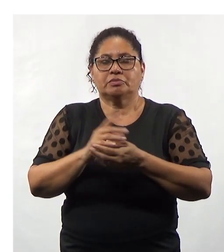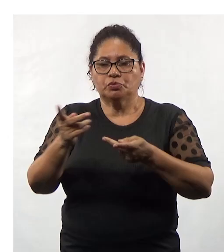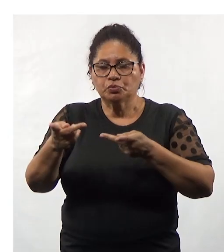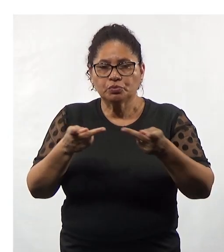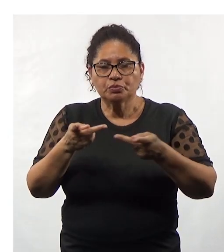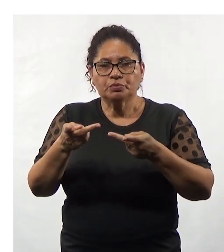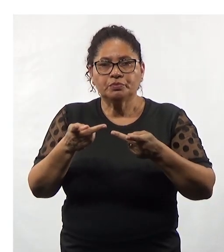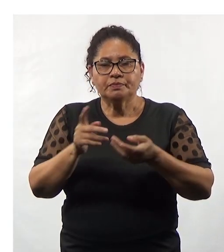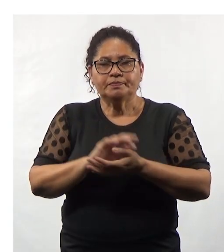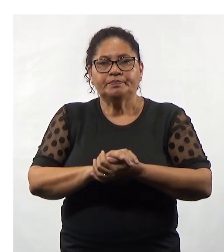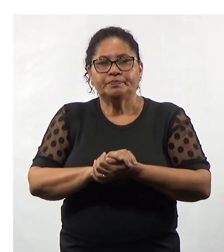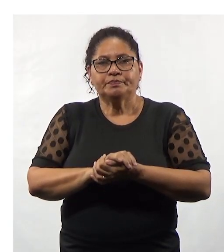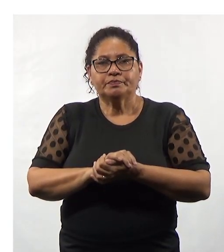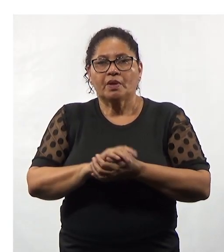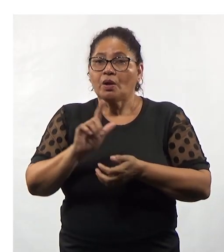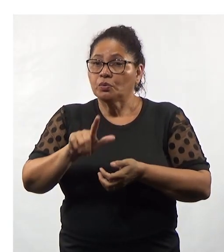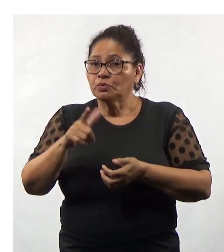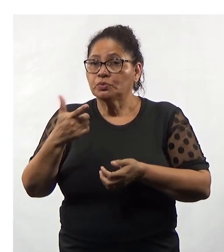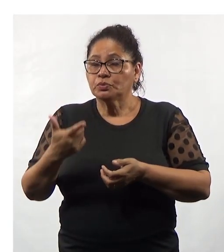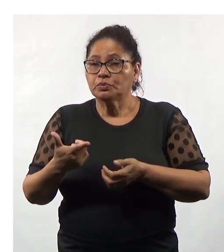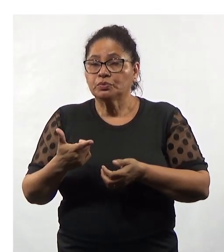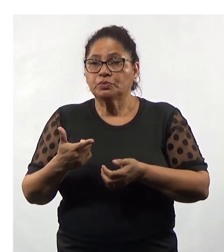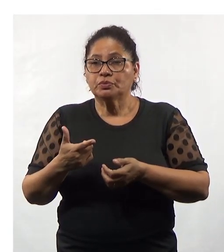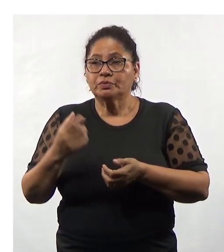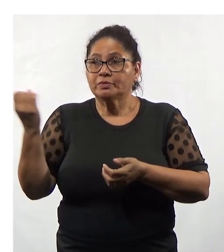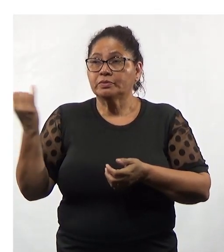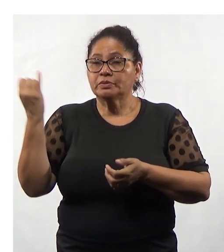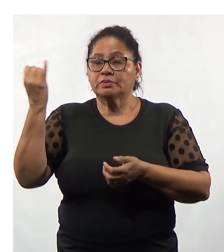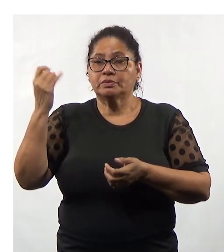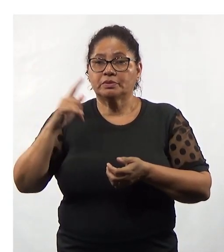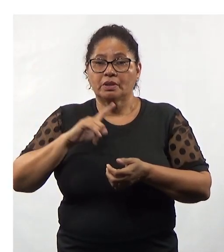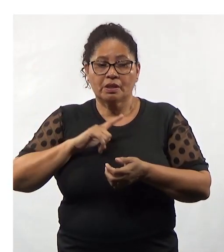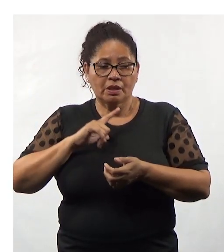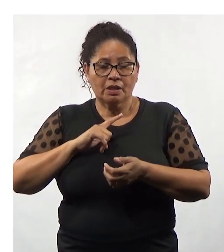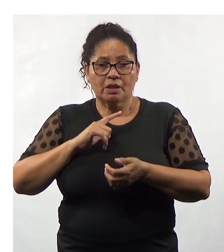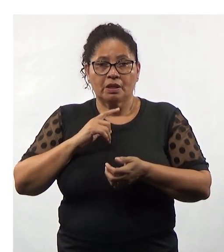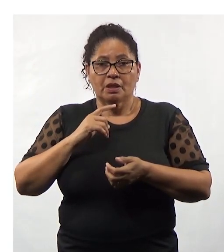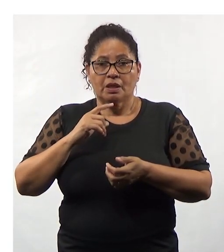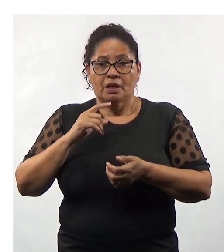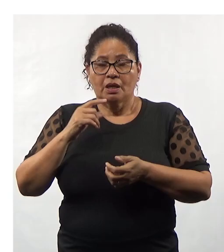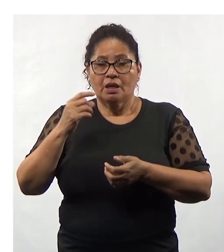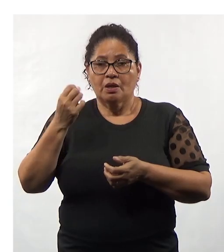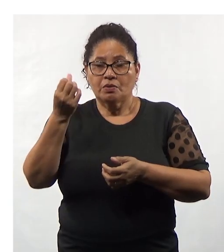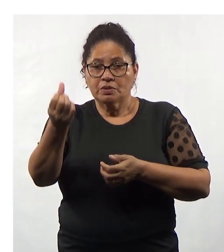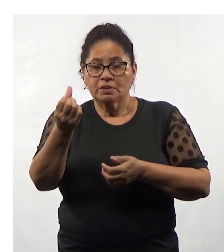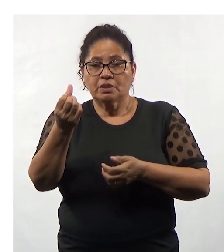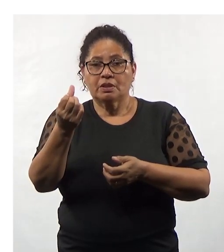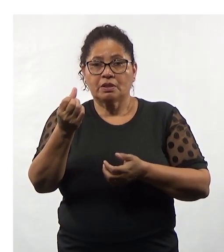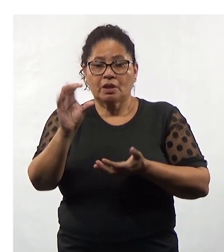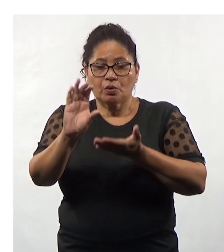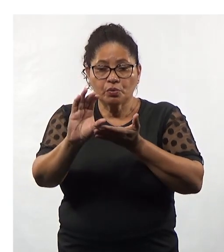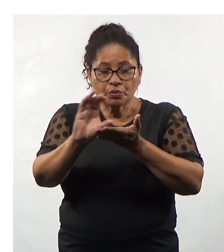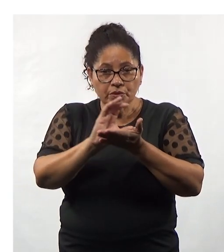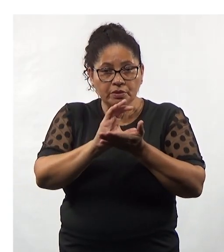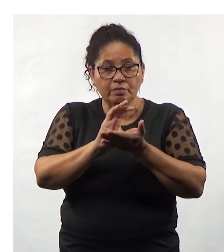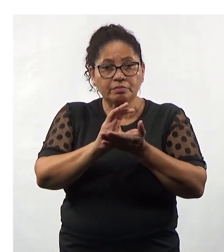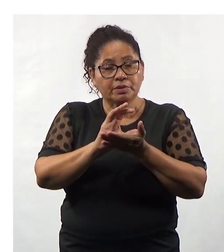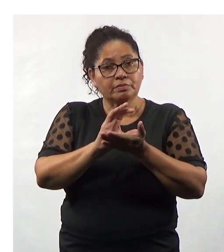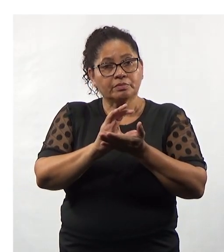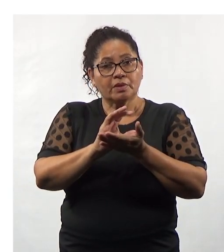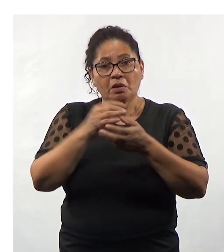projeto. A outra coisa importante que tem, o item 6, é o orçamento estimado. Não precisa